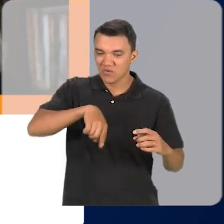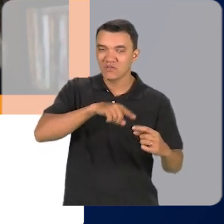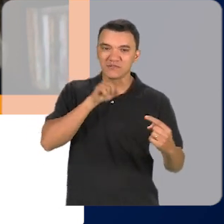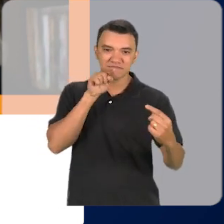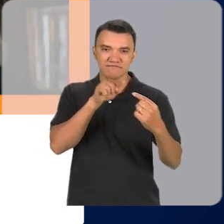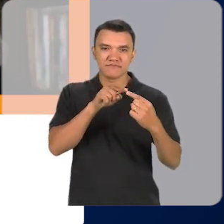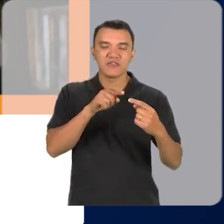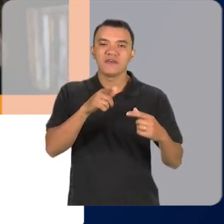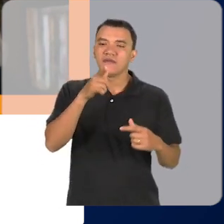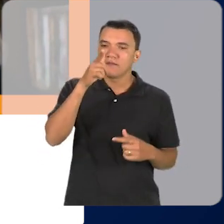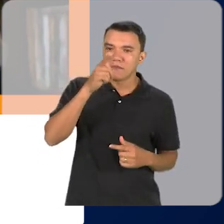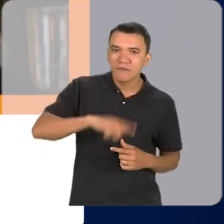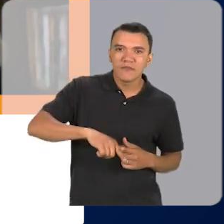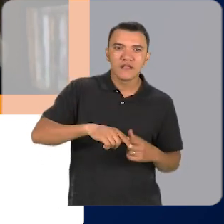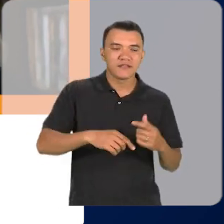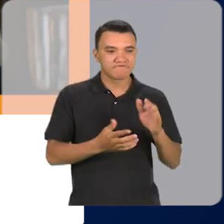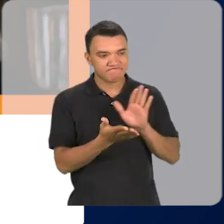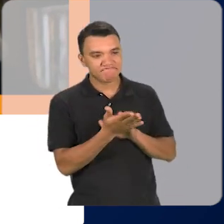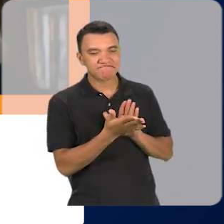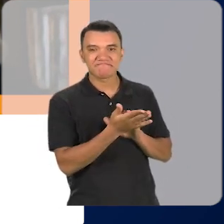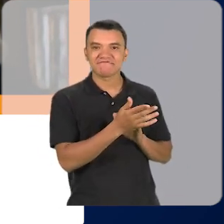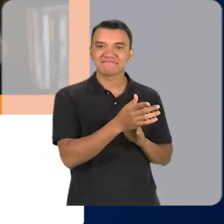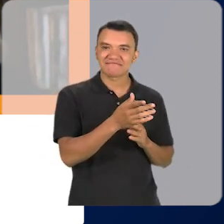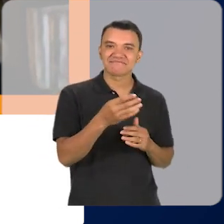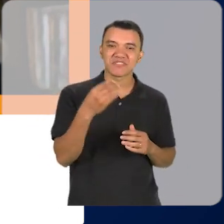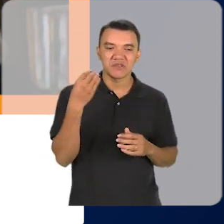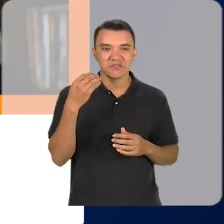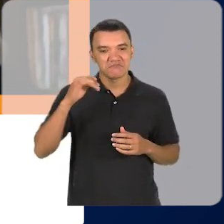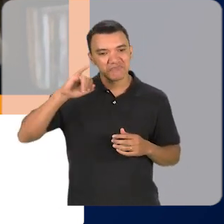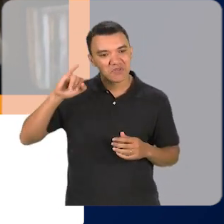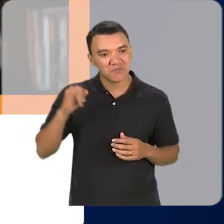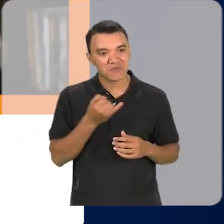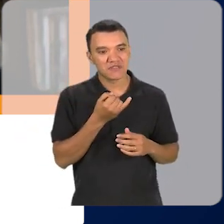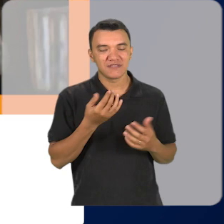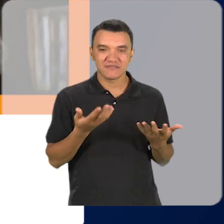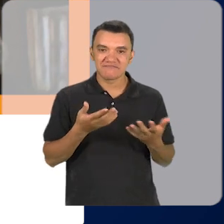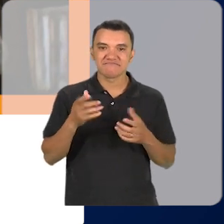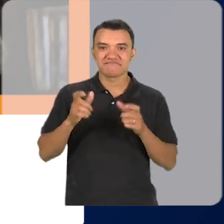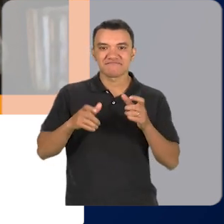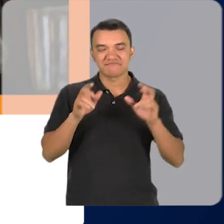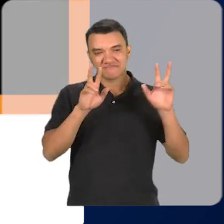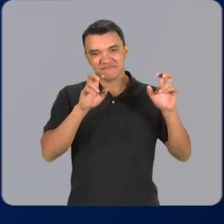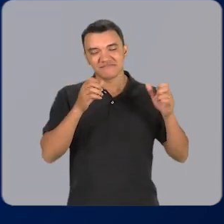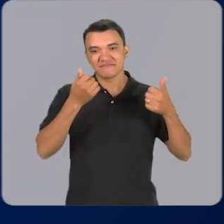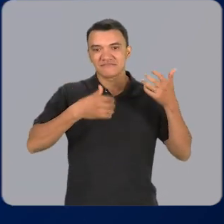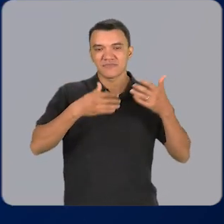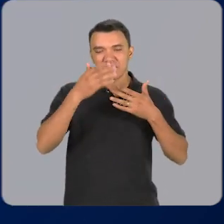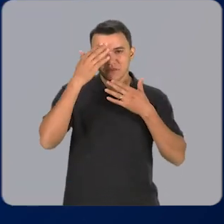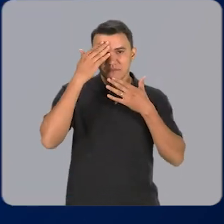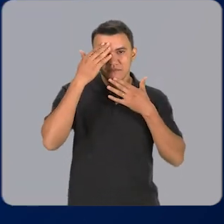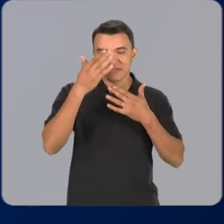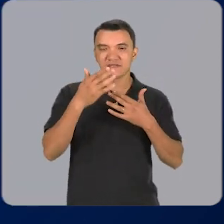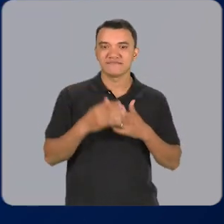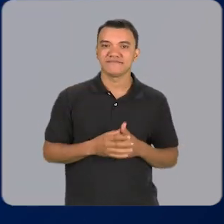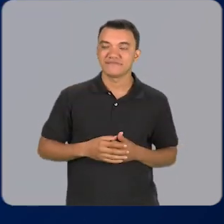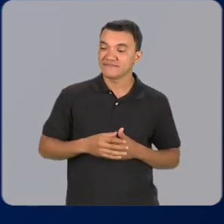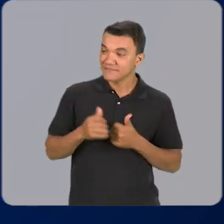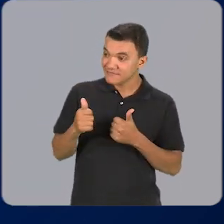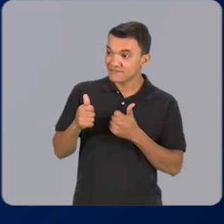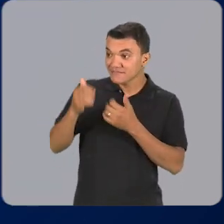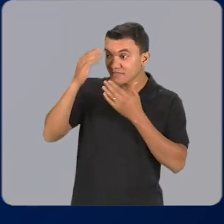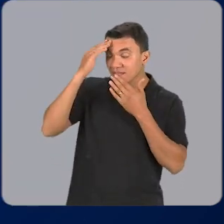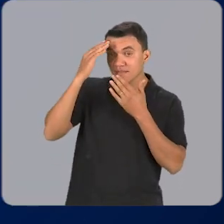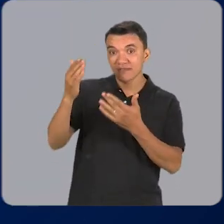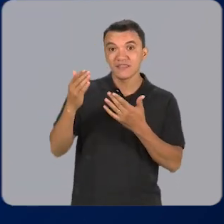né, por essa oportunidade de falarmos sobre os pregoeiros. Muito obrigada. Tá certo, obrigado. A gente vai agora aguardar o convite